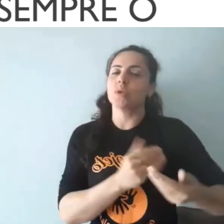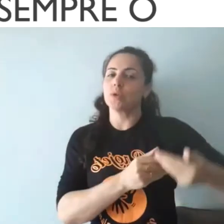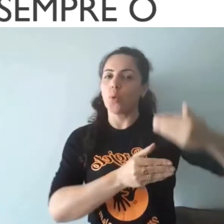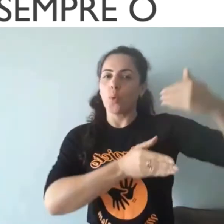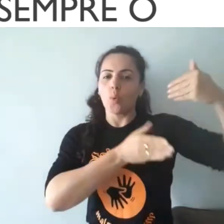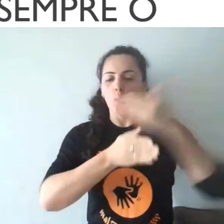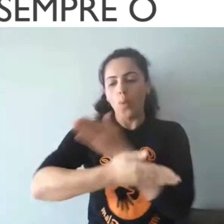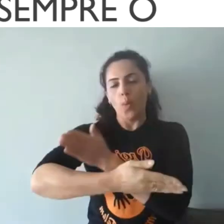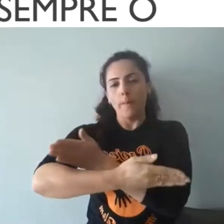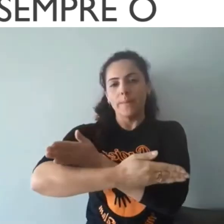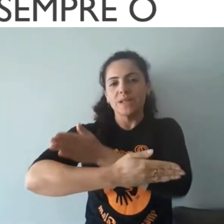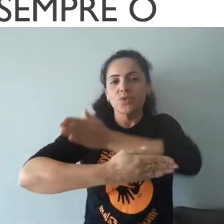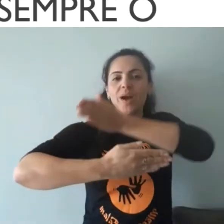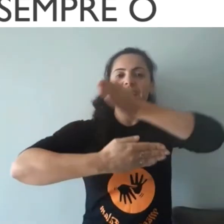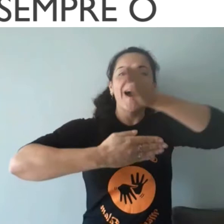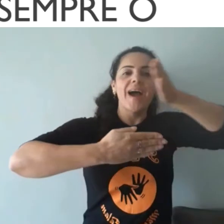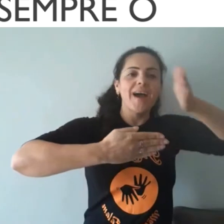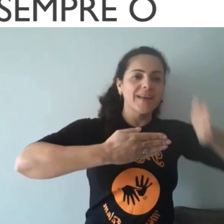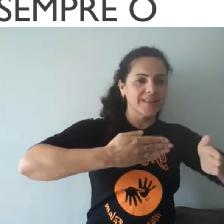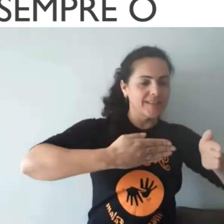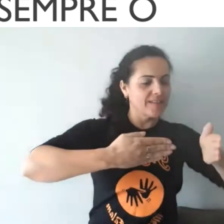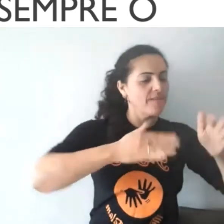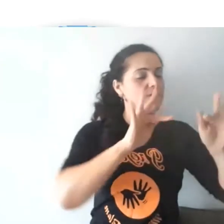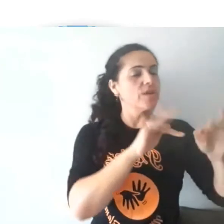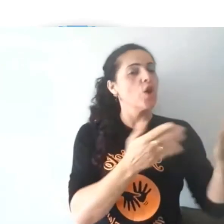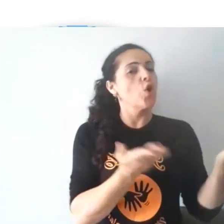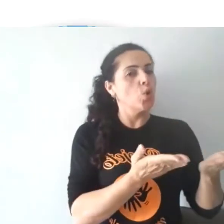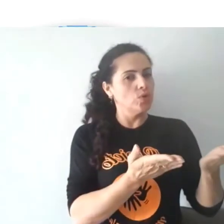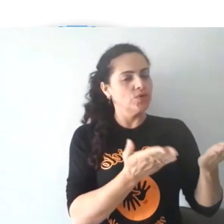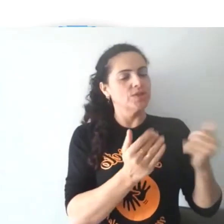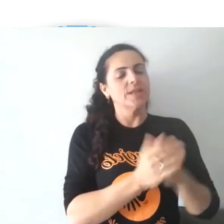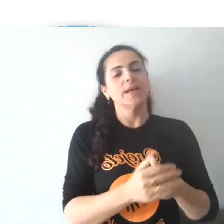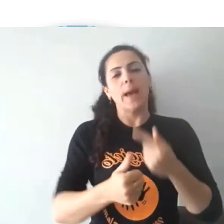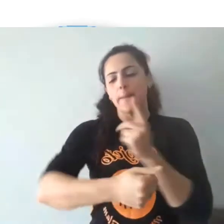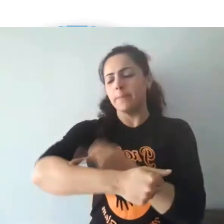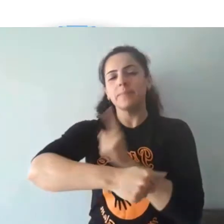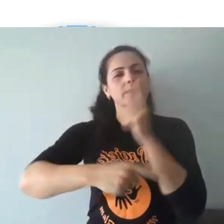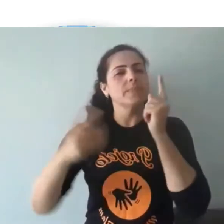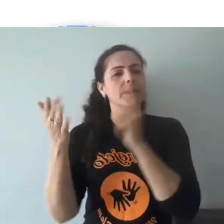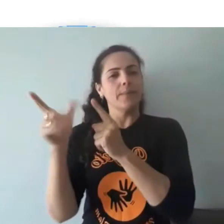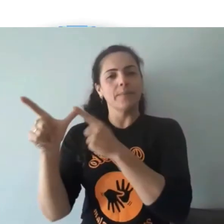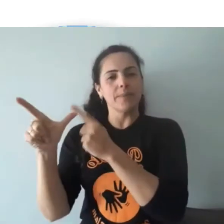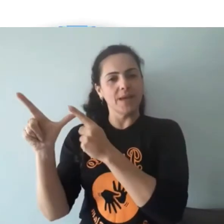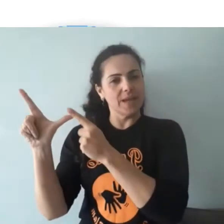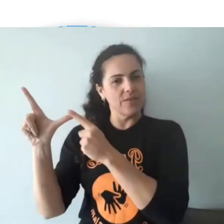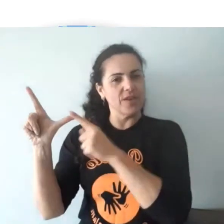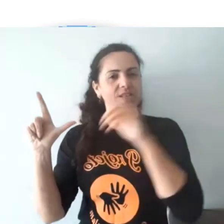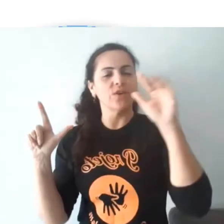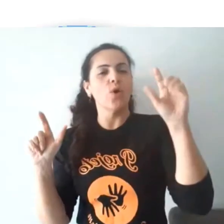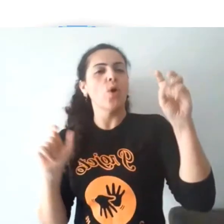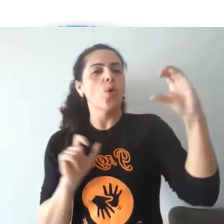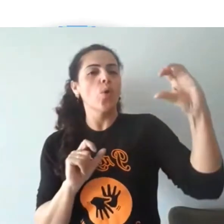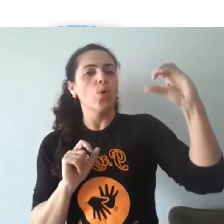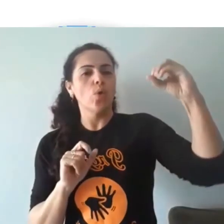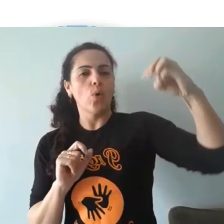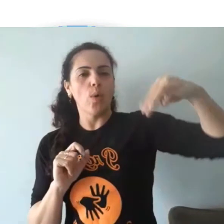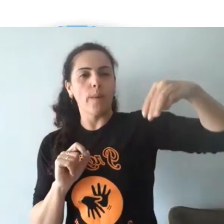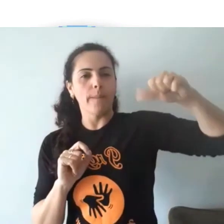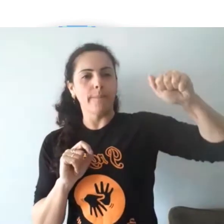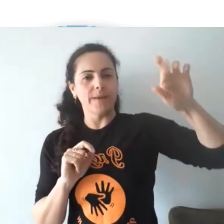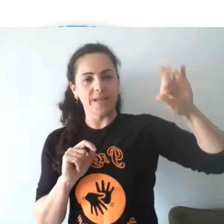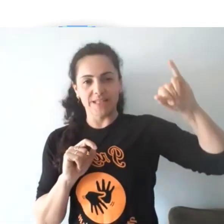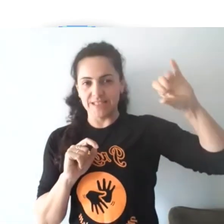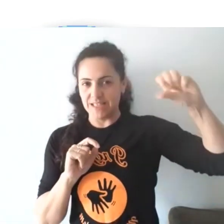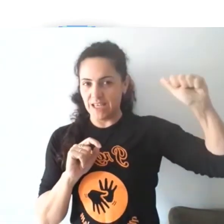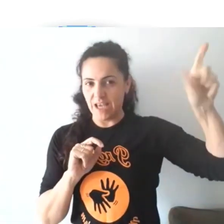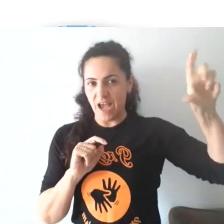modificou conforme as mudanças que ocorrem na nossa sociedade. A primeira fase, então, capitalista, a gente chama de capitalismo comercial, porque